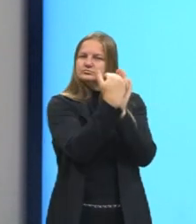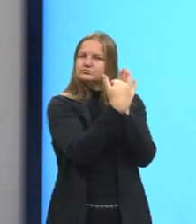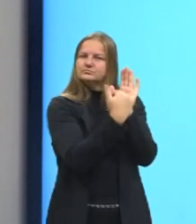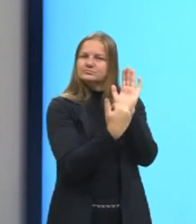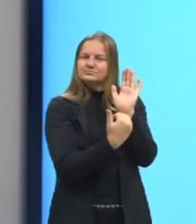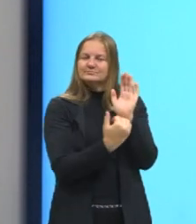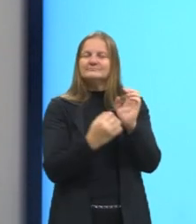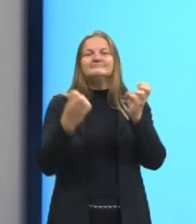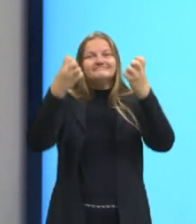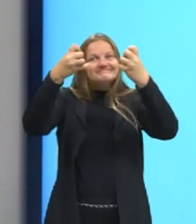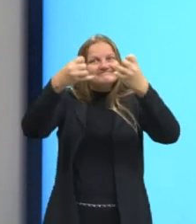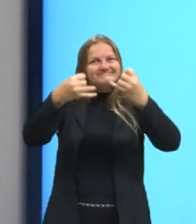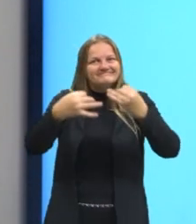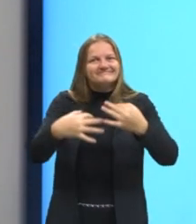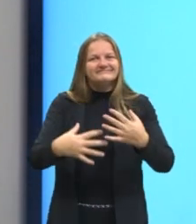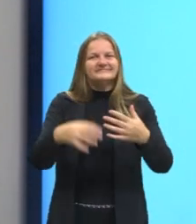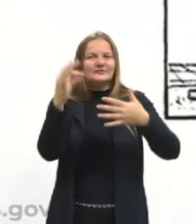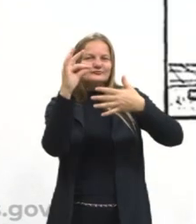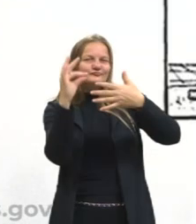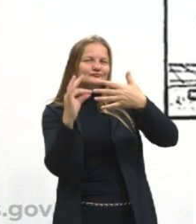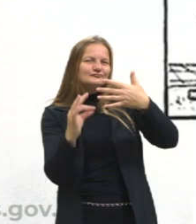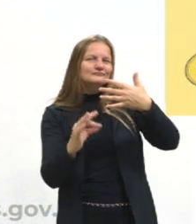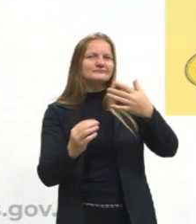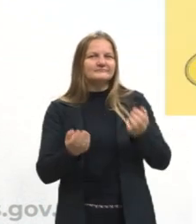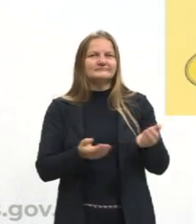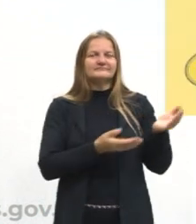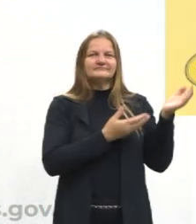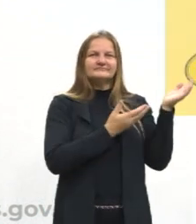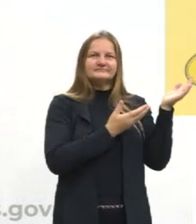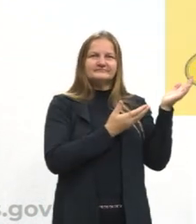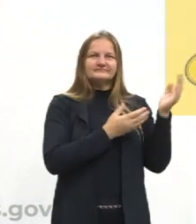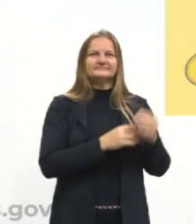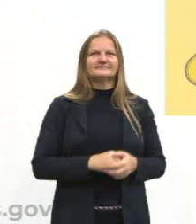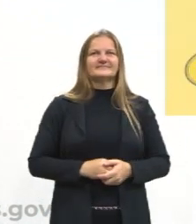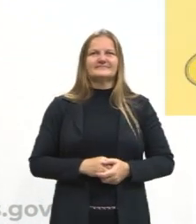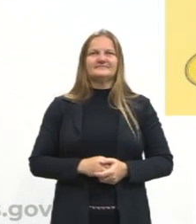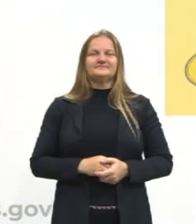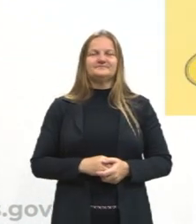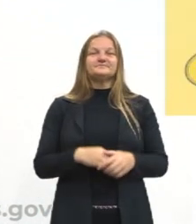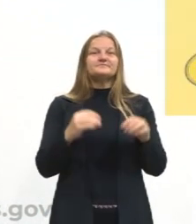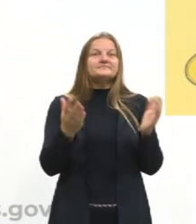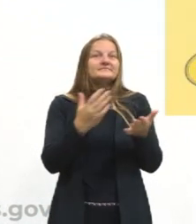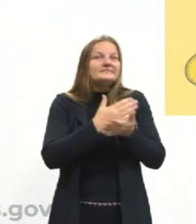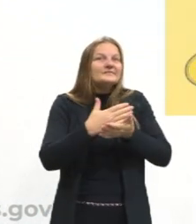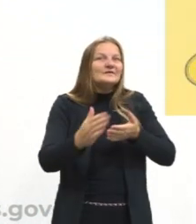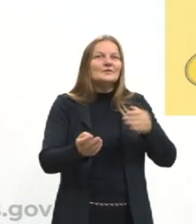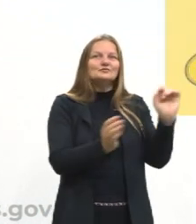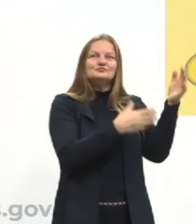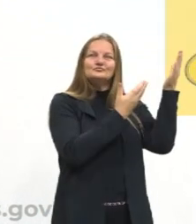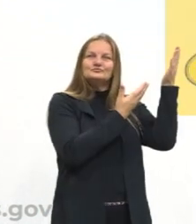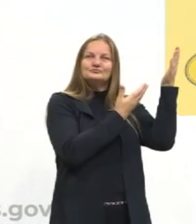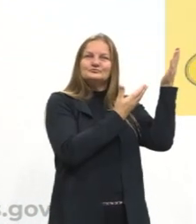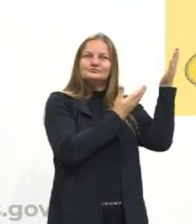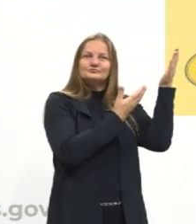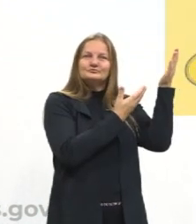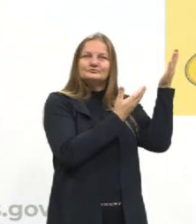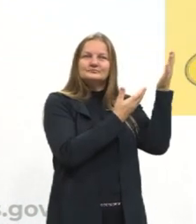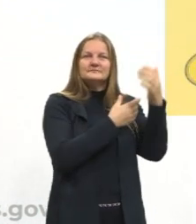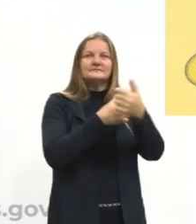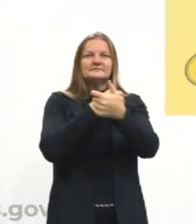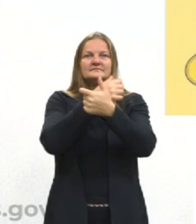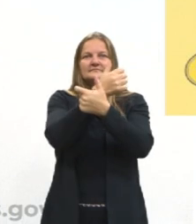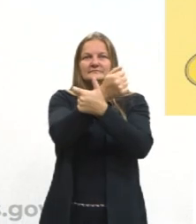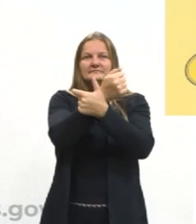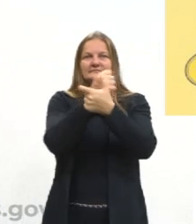um pouquinho mais detalhadamente e vamos então los articulos los